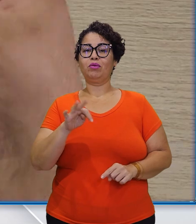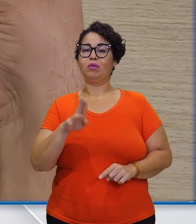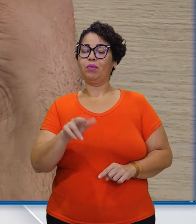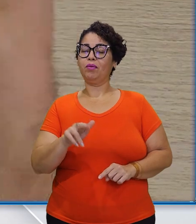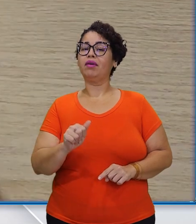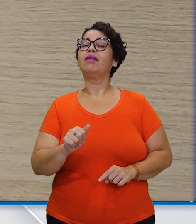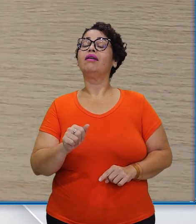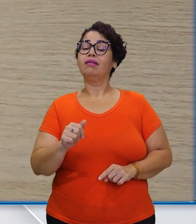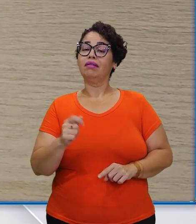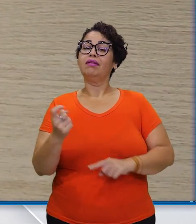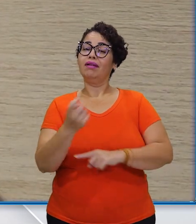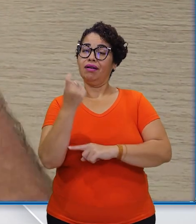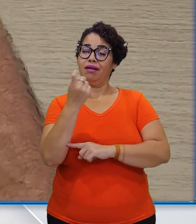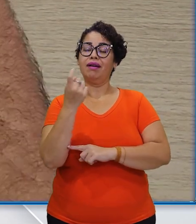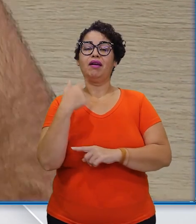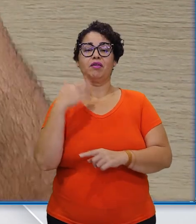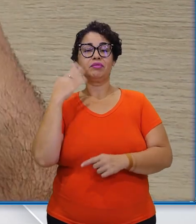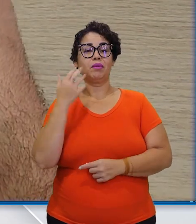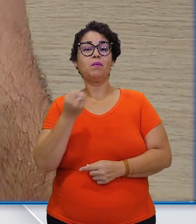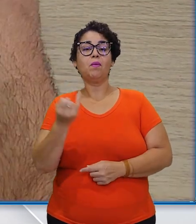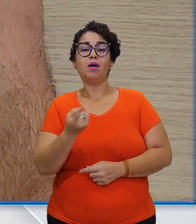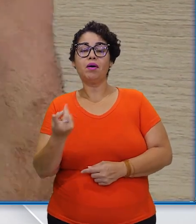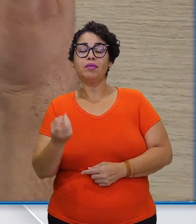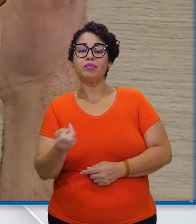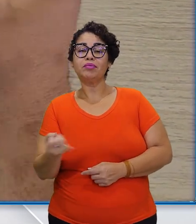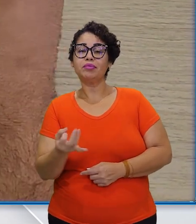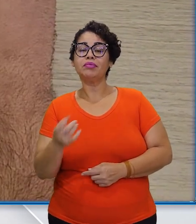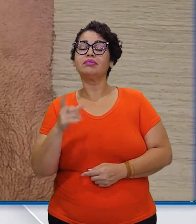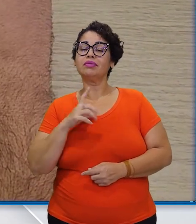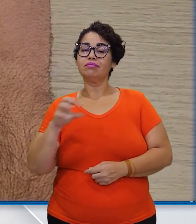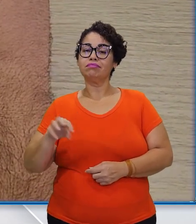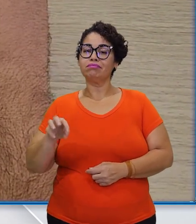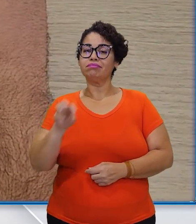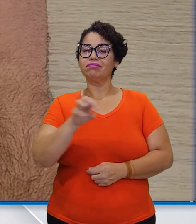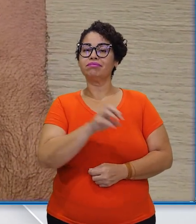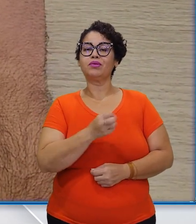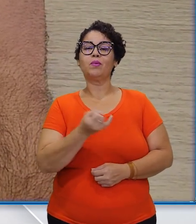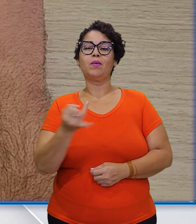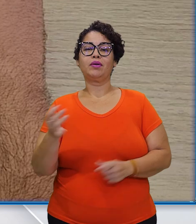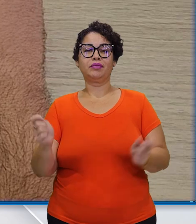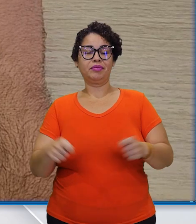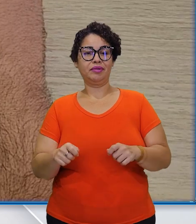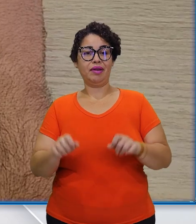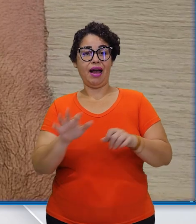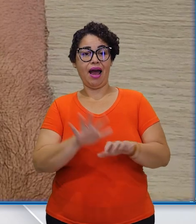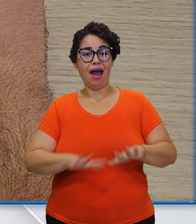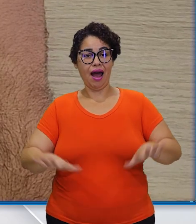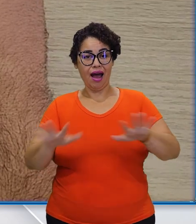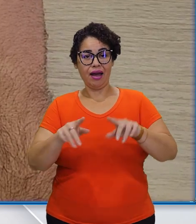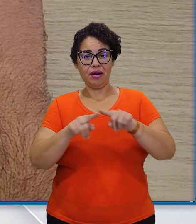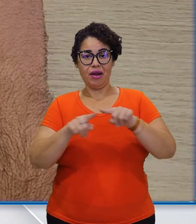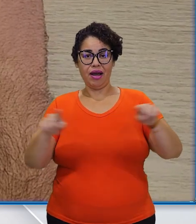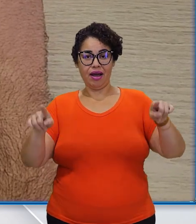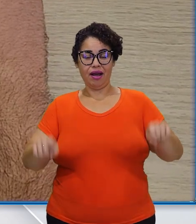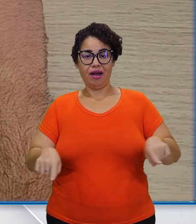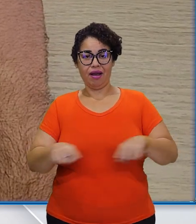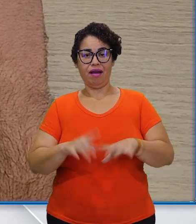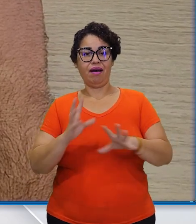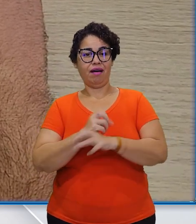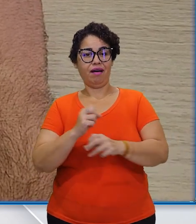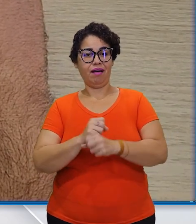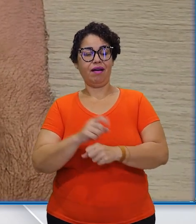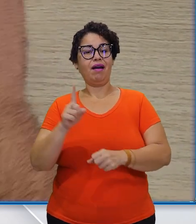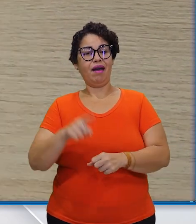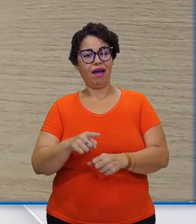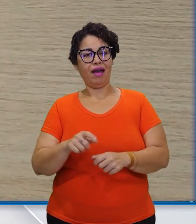porque isso vai me dar quantos quadradinhos unitários cabem na figura. A área de um retângulo é